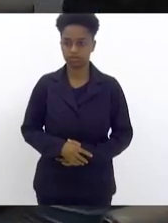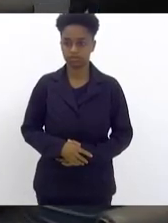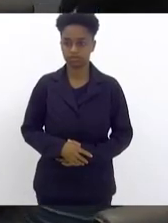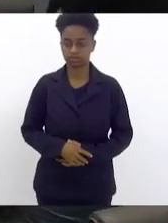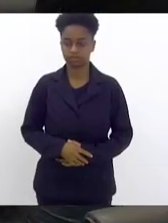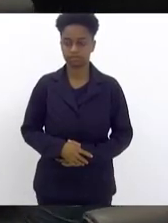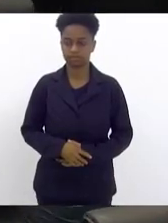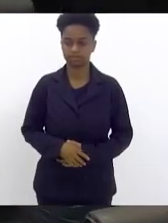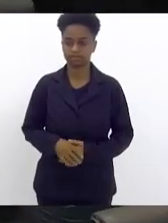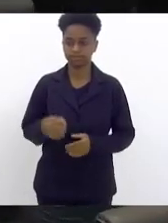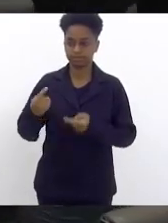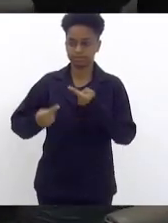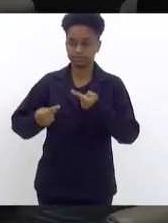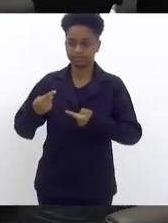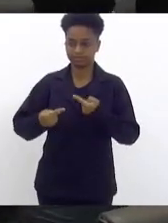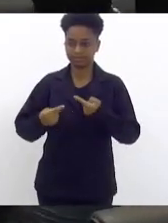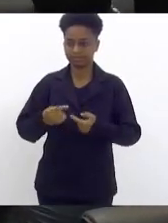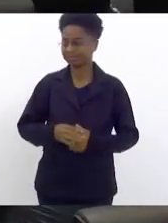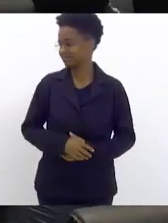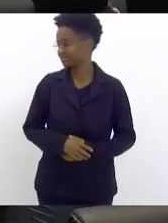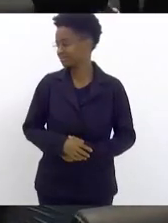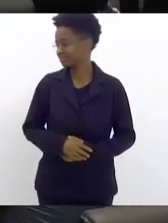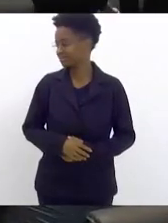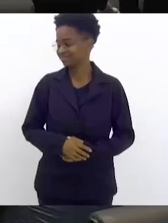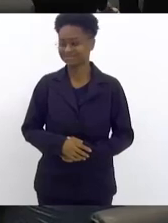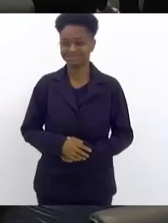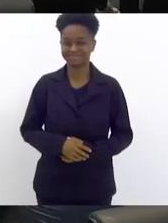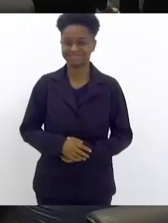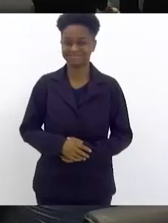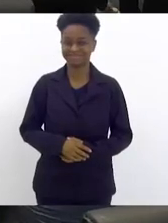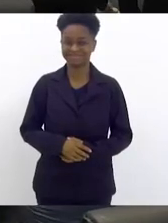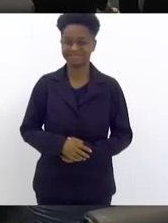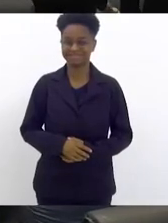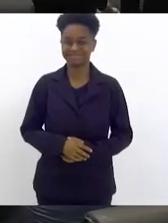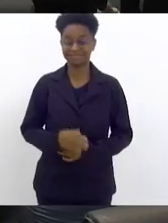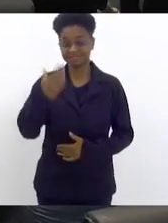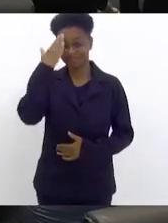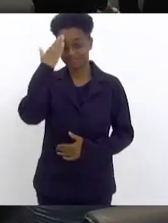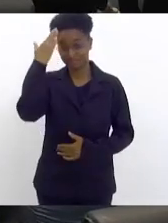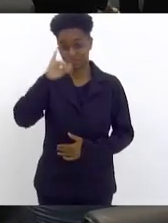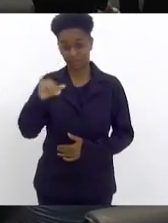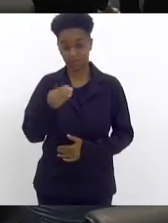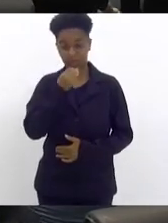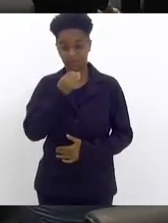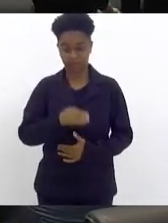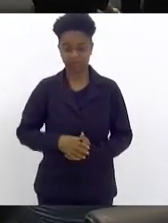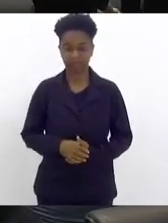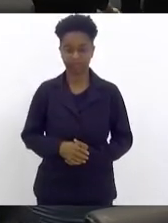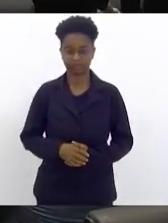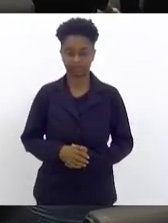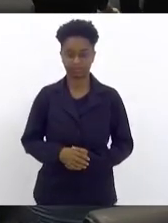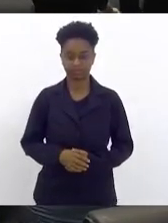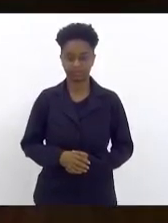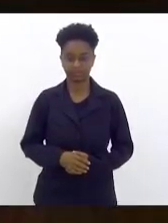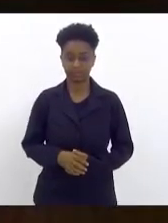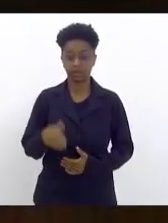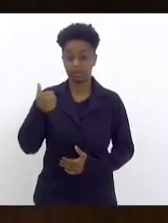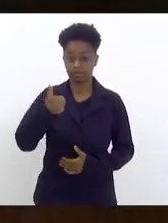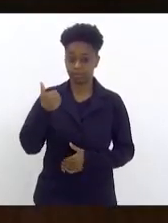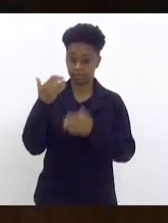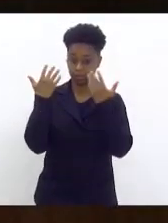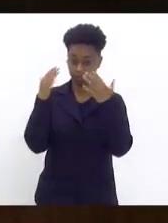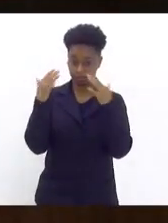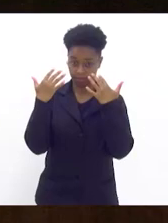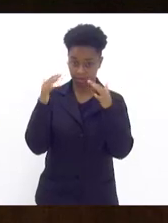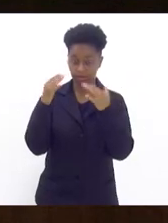práticos desculpa Deputado para discutir Deputado de professor Obrigado aí pela oportunidade primeiro parabenizar